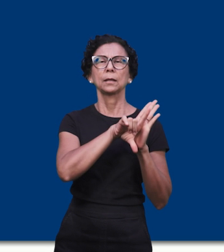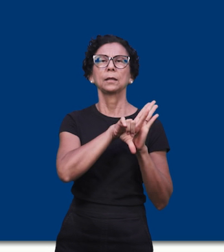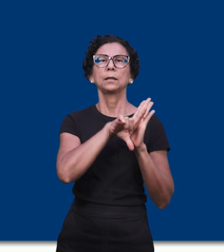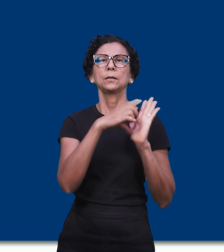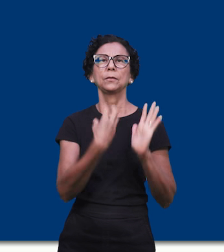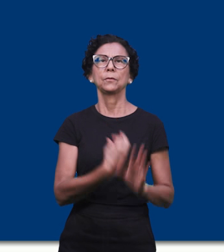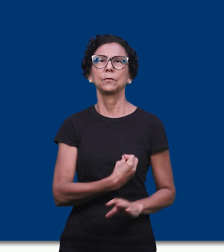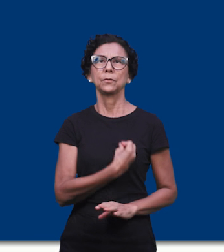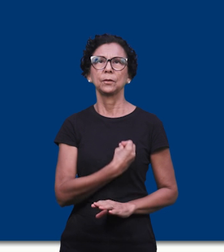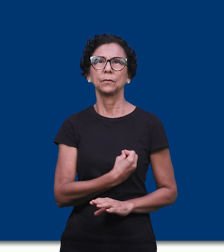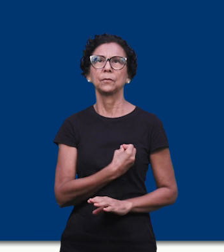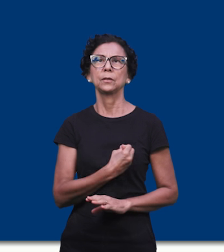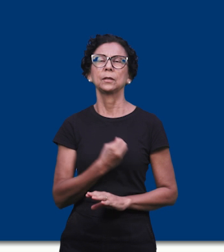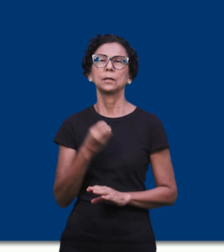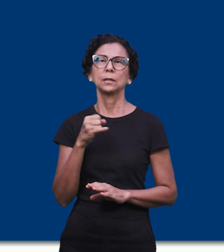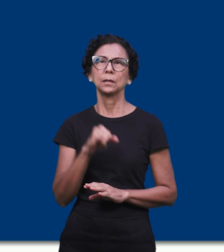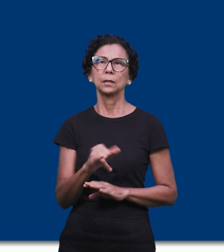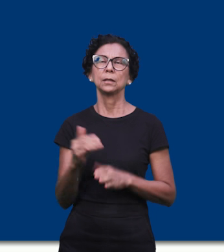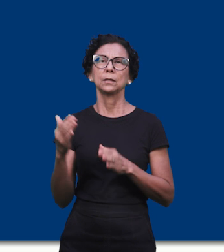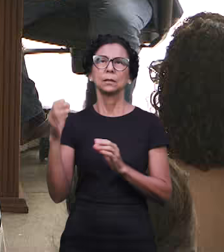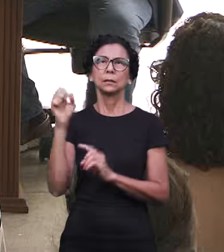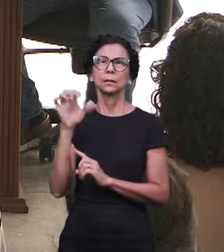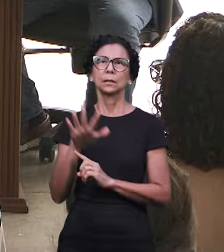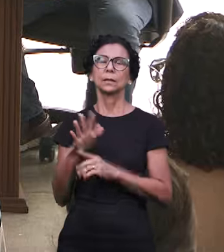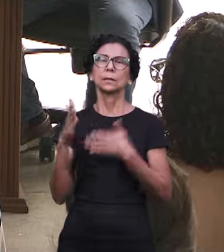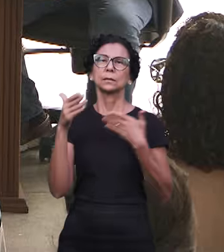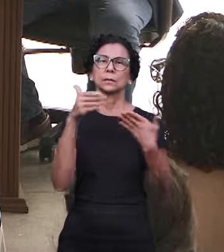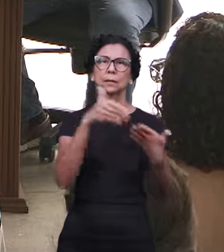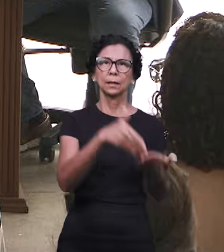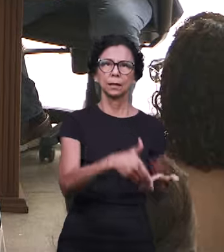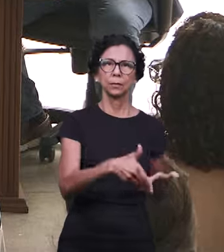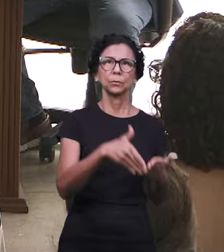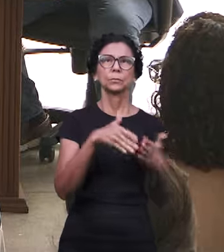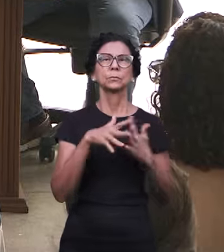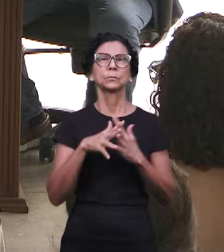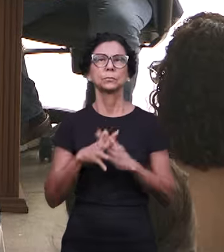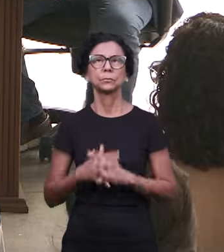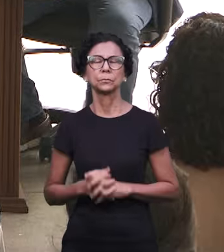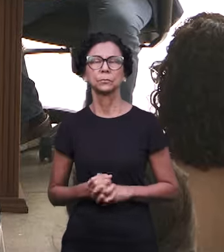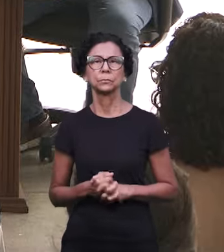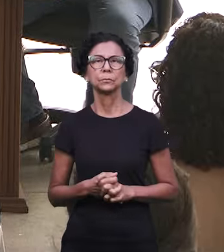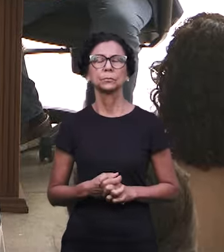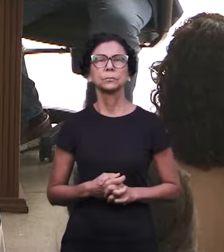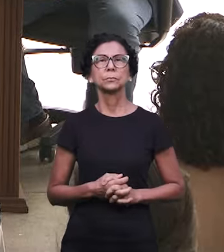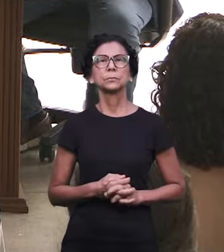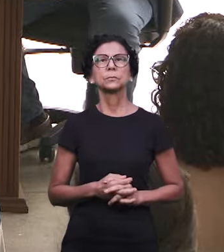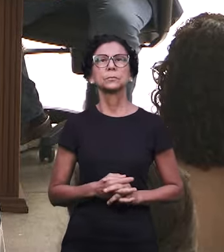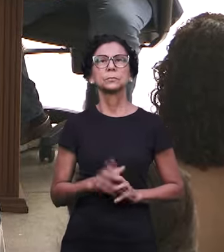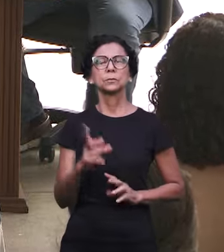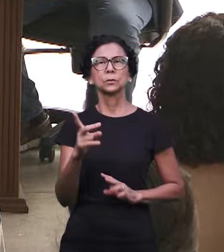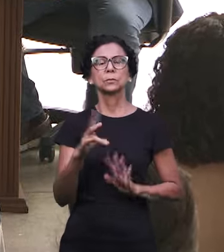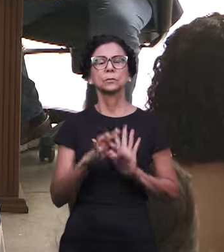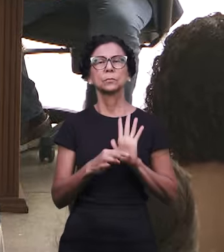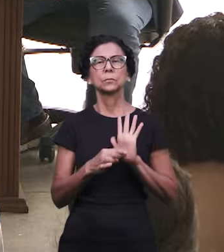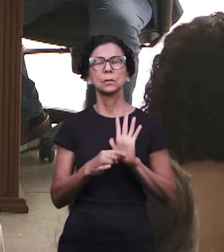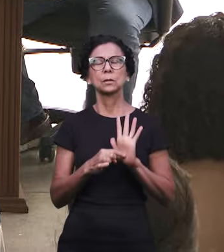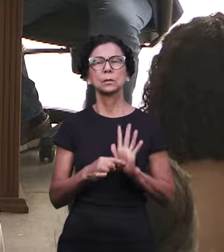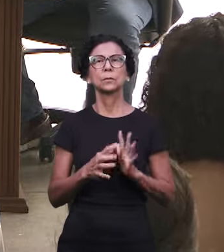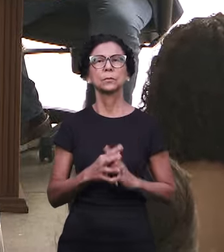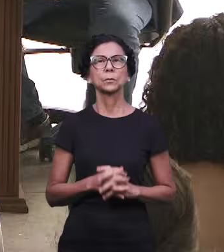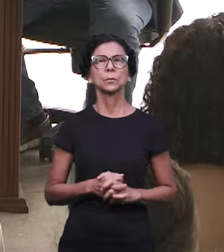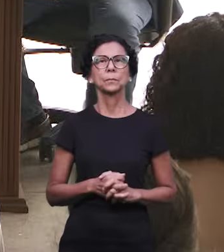caído. Exatamente, outra situação da lei. Agora, terceiro fato, mostra aqui, 2 Timóteo 4:10, mostra aqueles